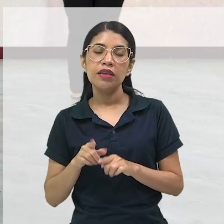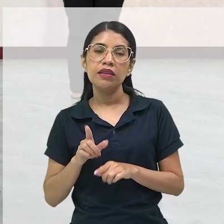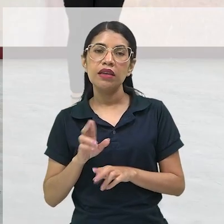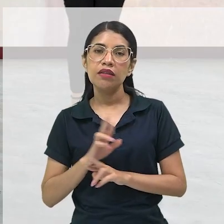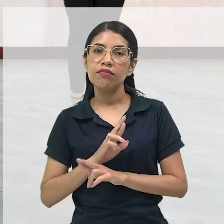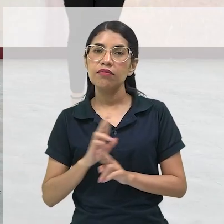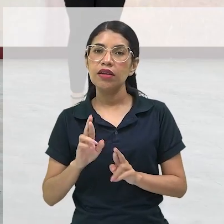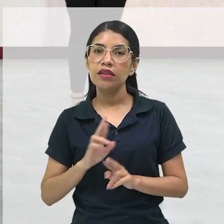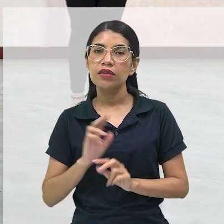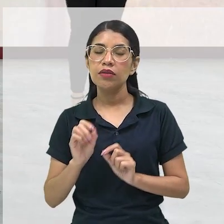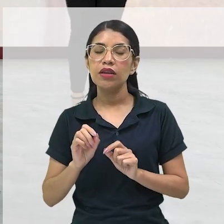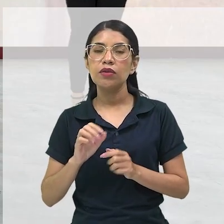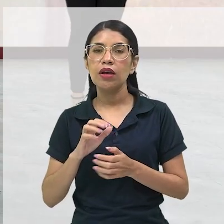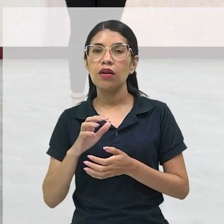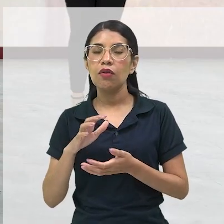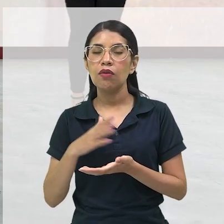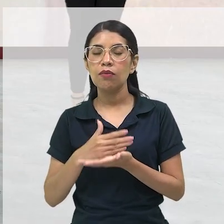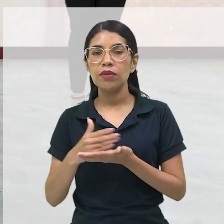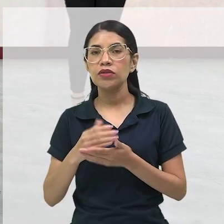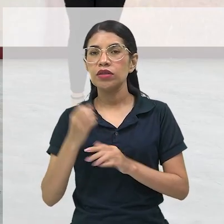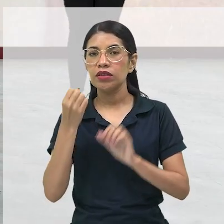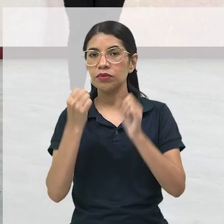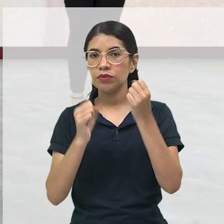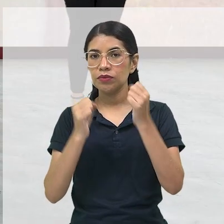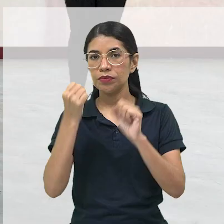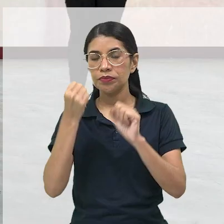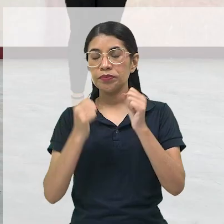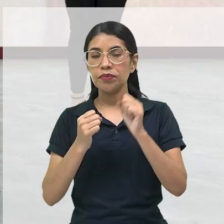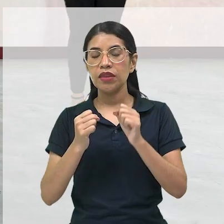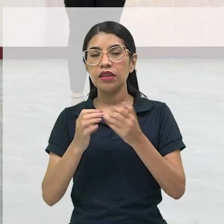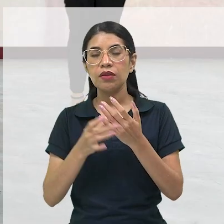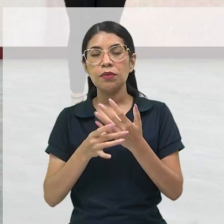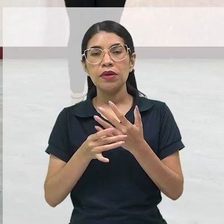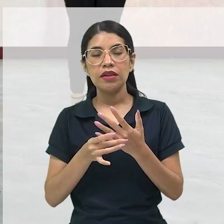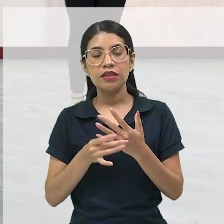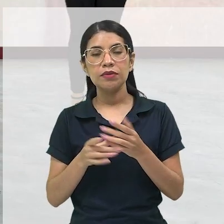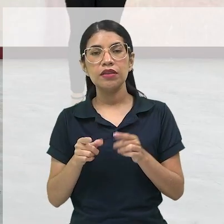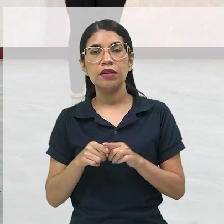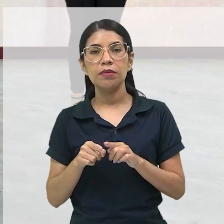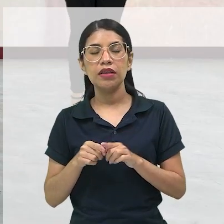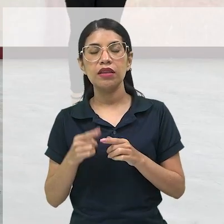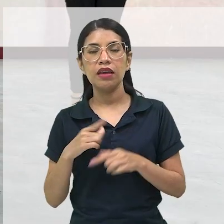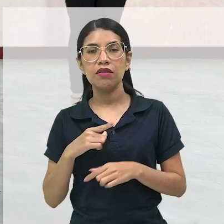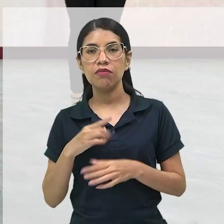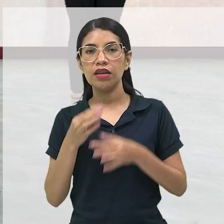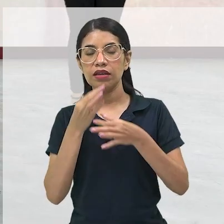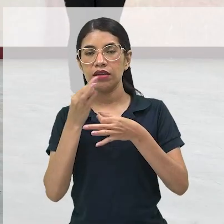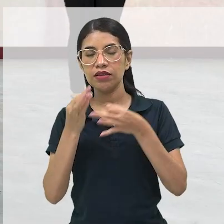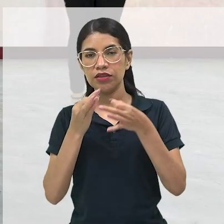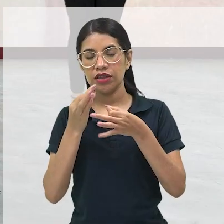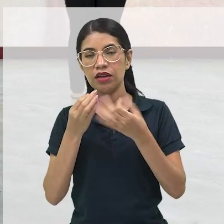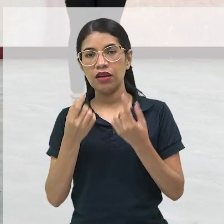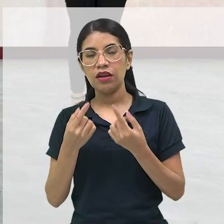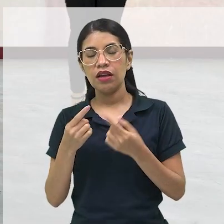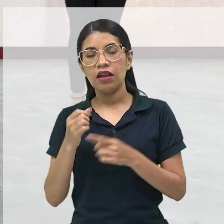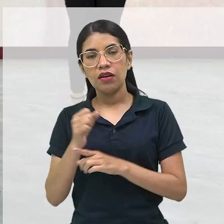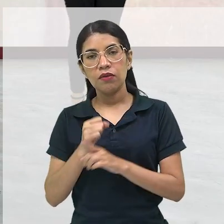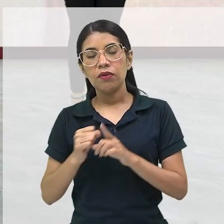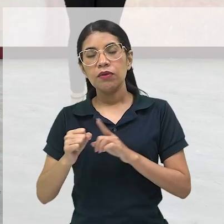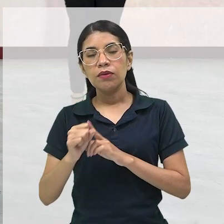relação com a questão da industrialização, então o realismo ele vem trazer essa crítica social, essa